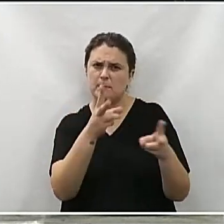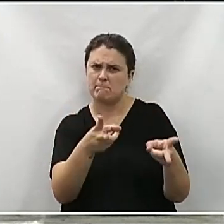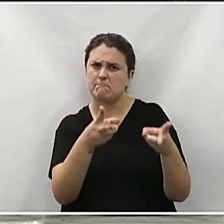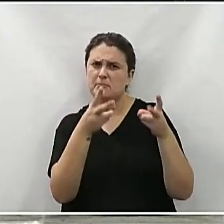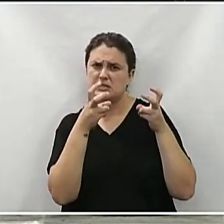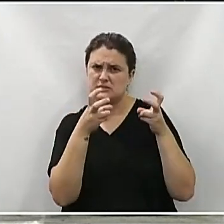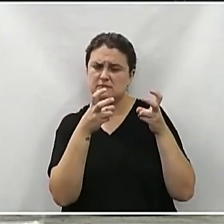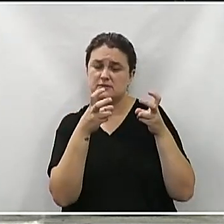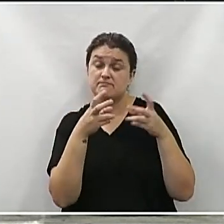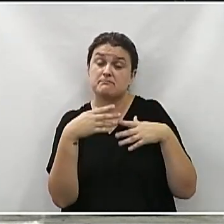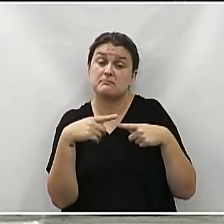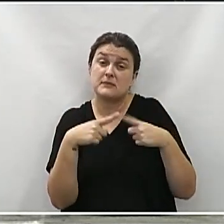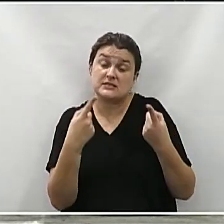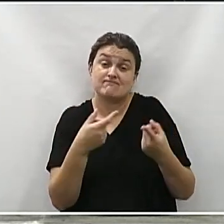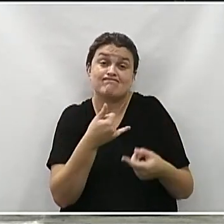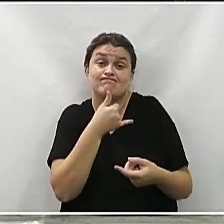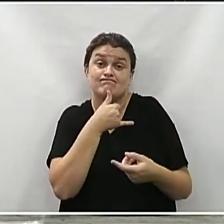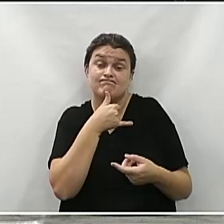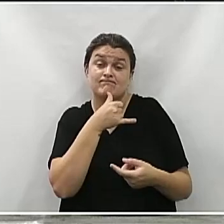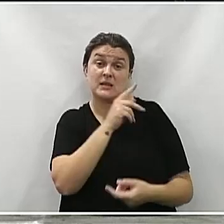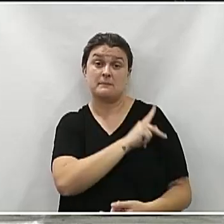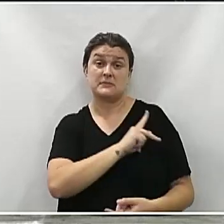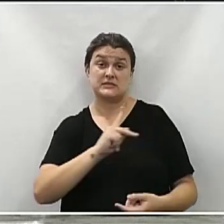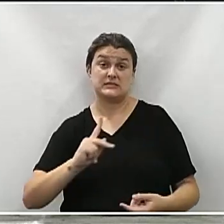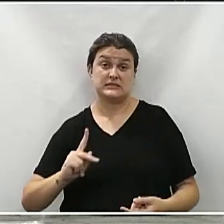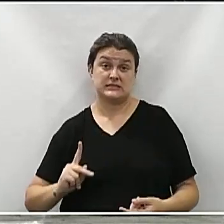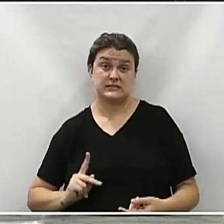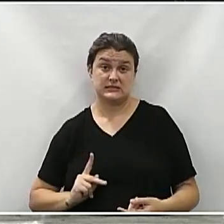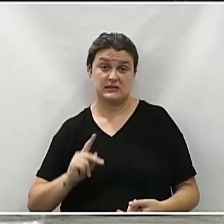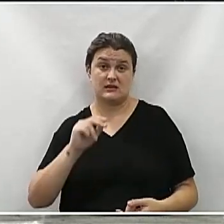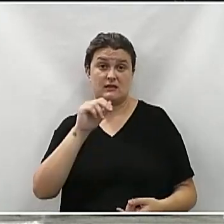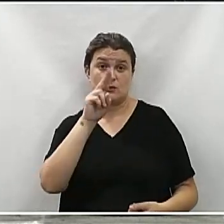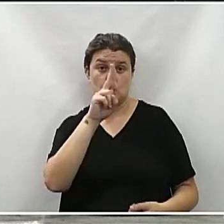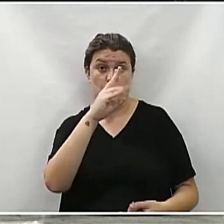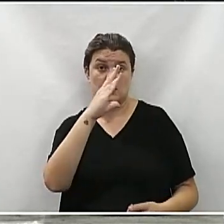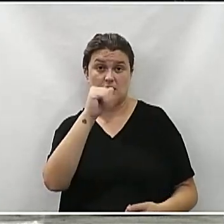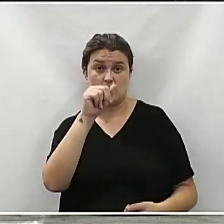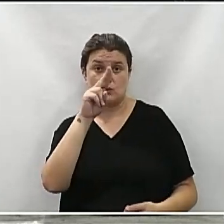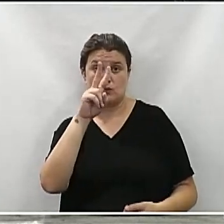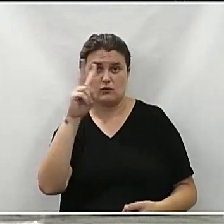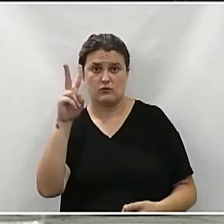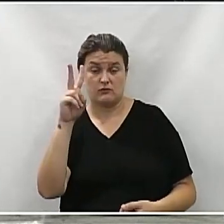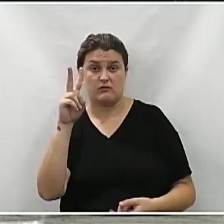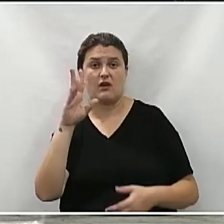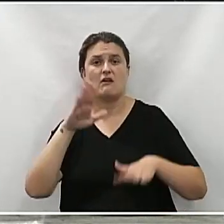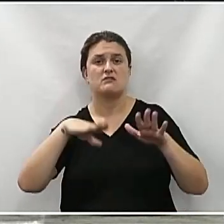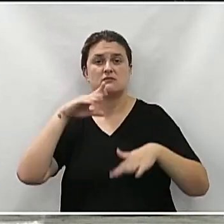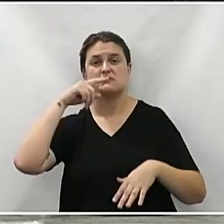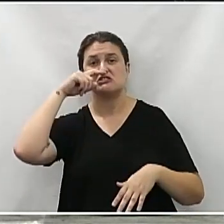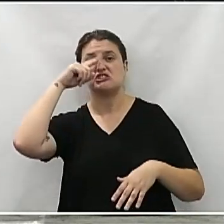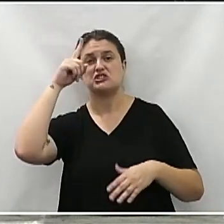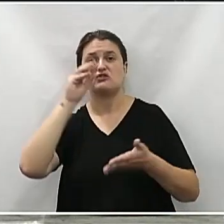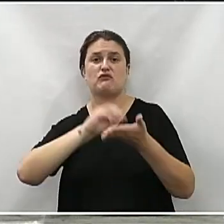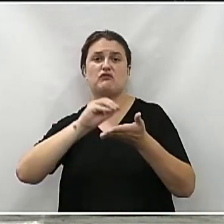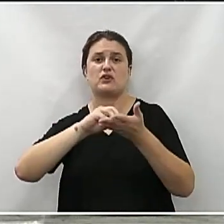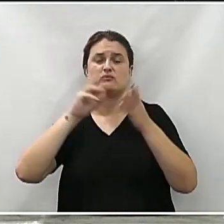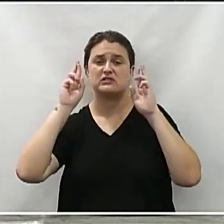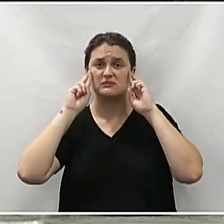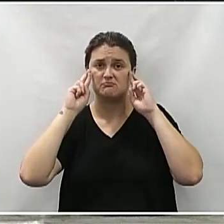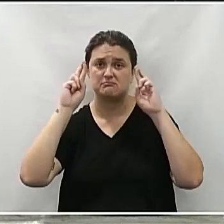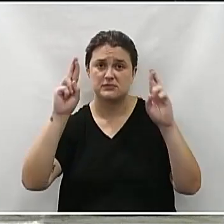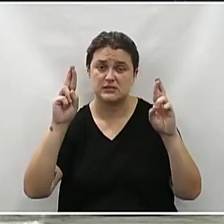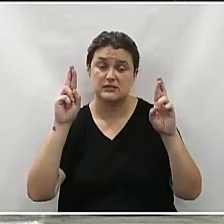isso então infelizmente o presidente trata as pessoas com arrogância com desrespeito